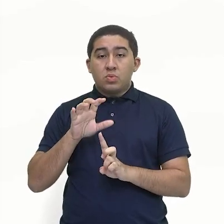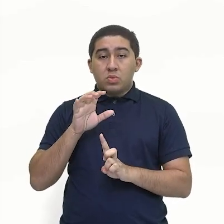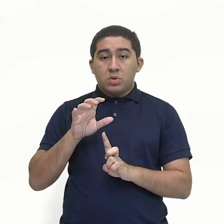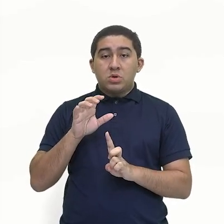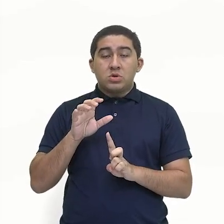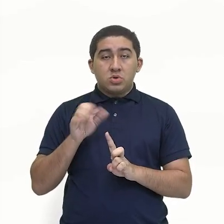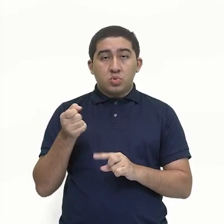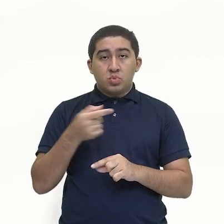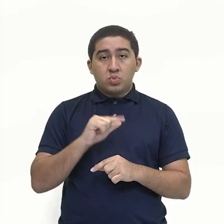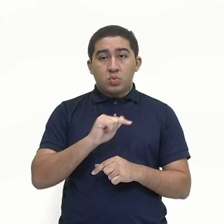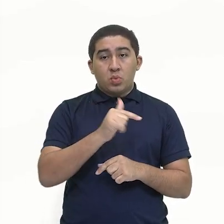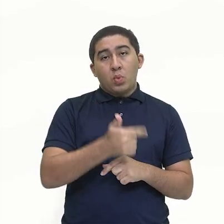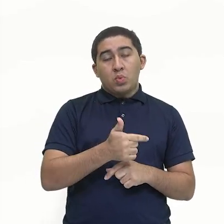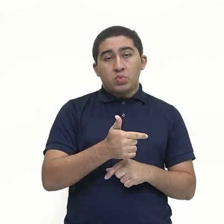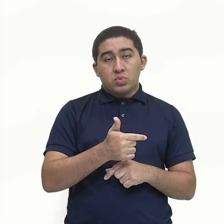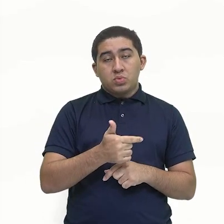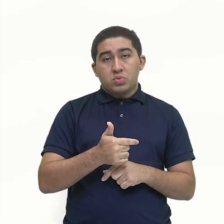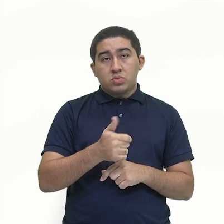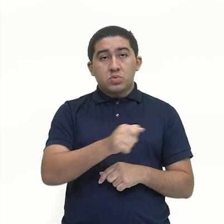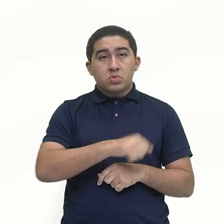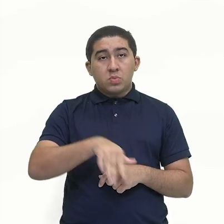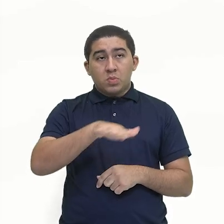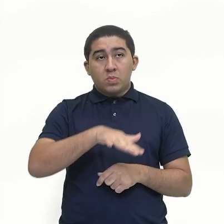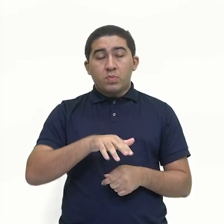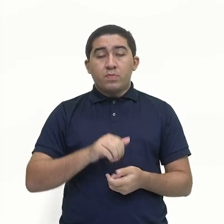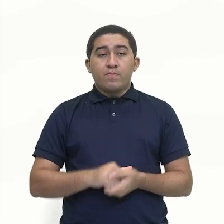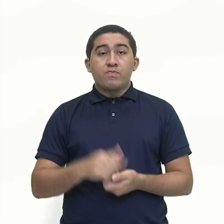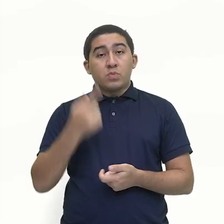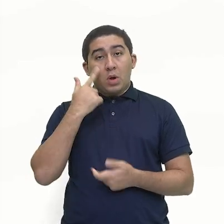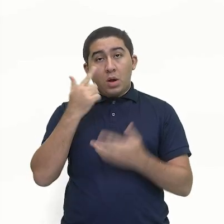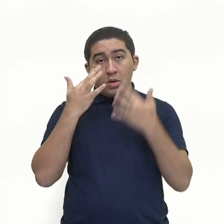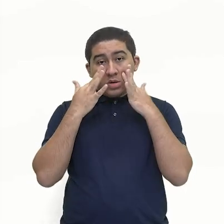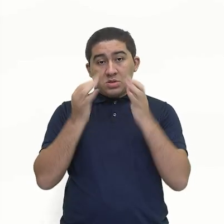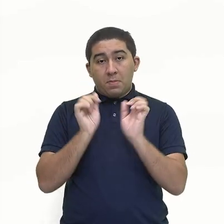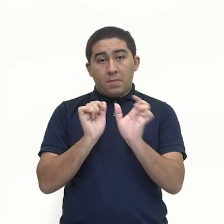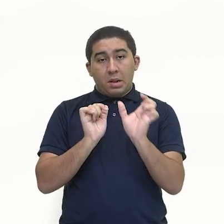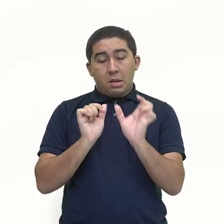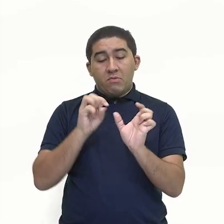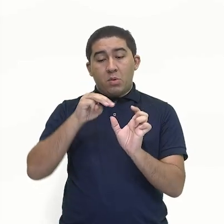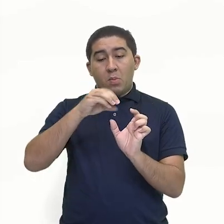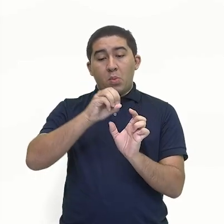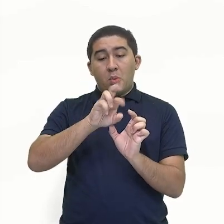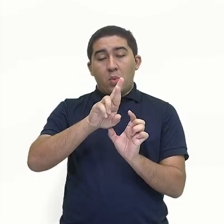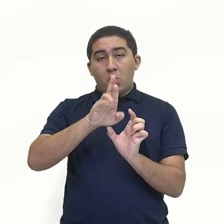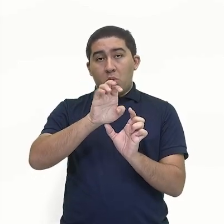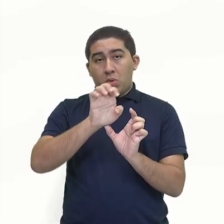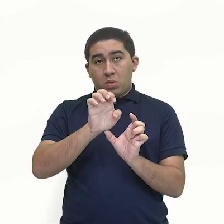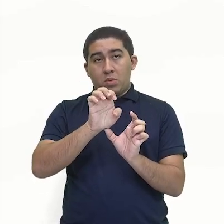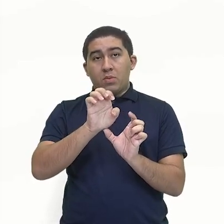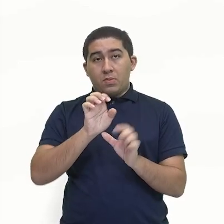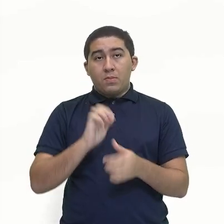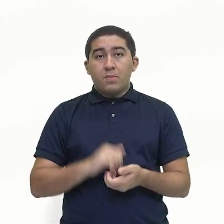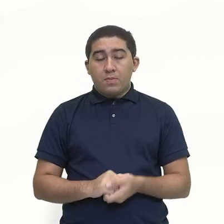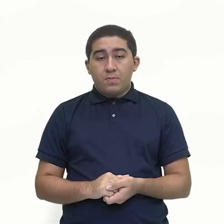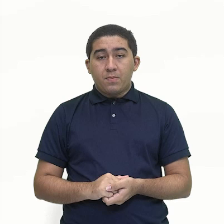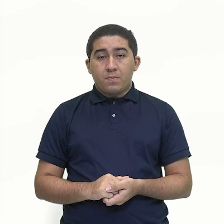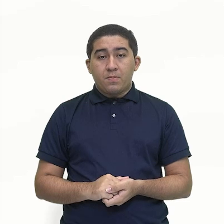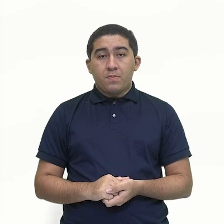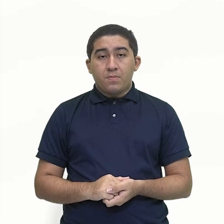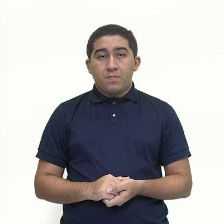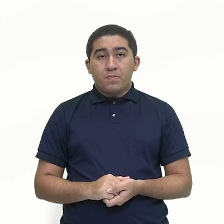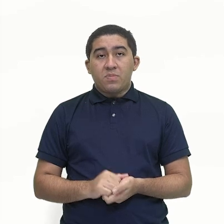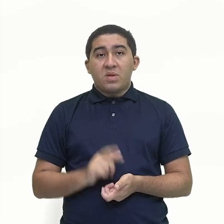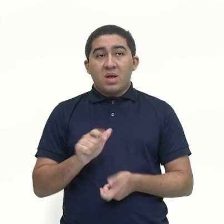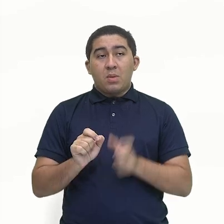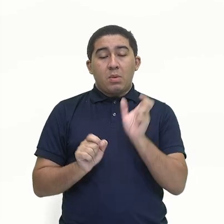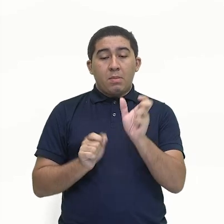influential than others in the field. Olha só, preste atenção nessa palavrinha que já nós vamos abordar ele como tópico de gramática,